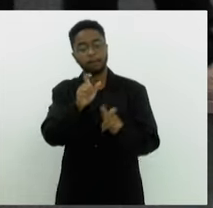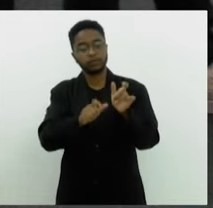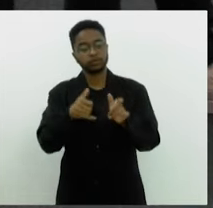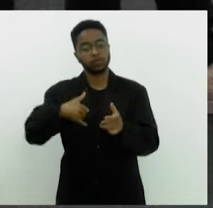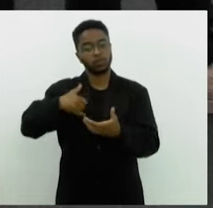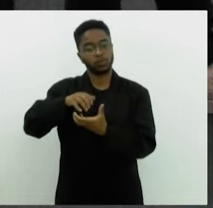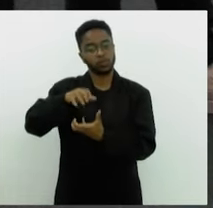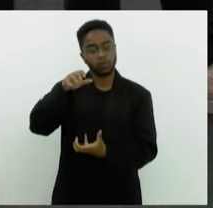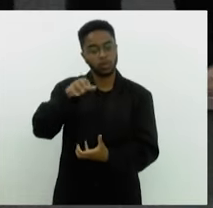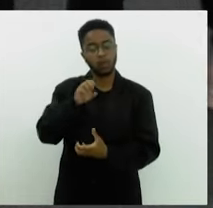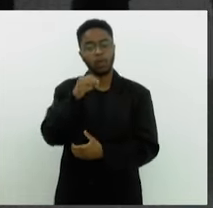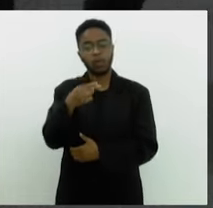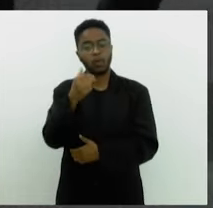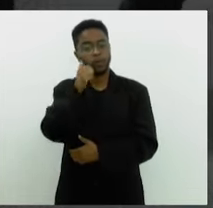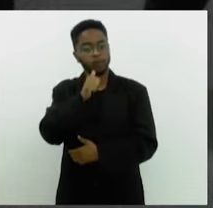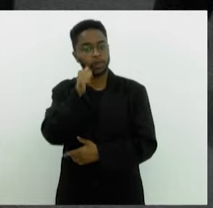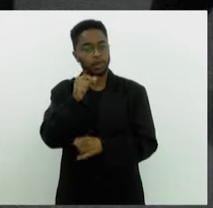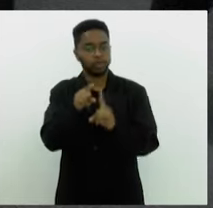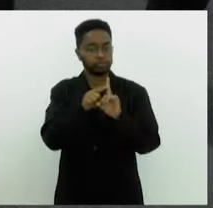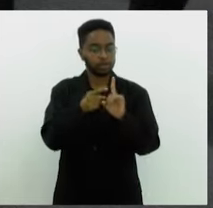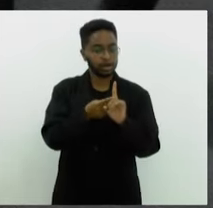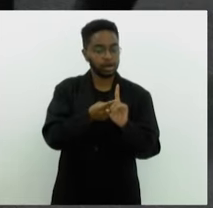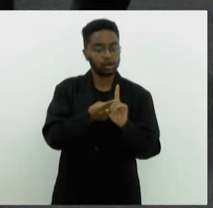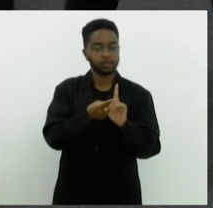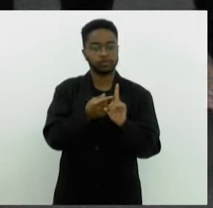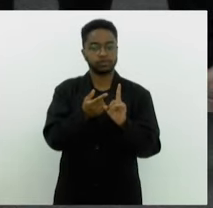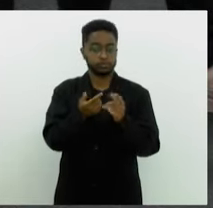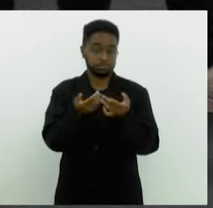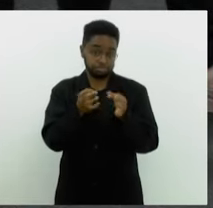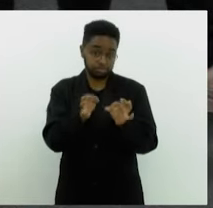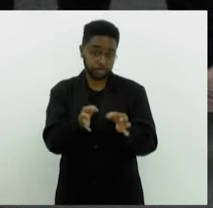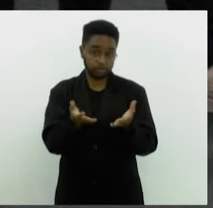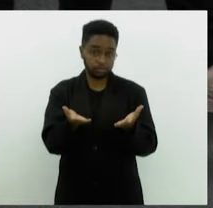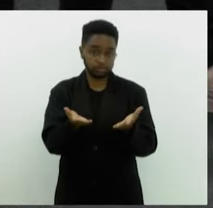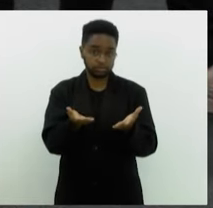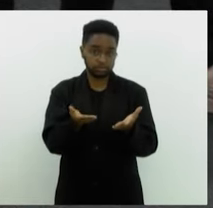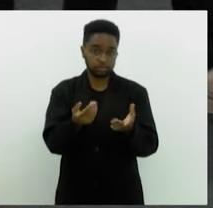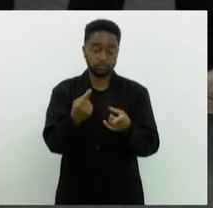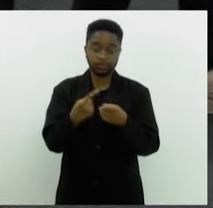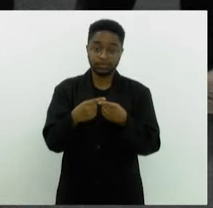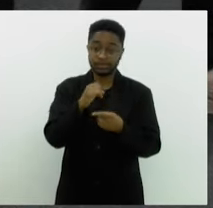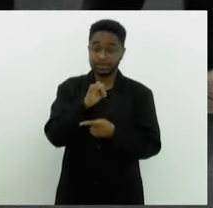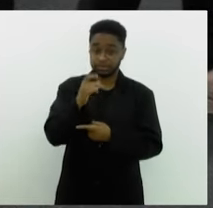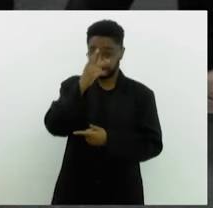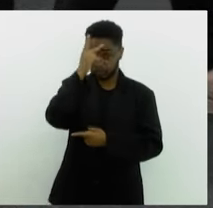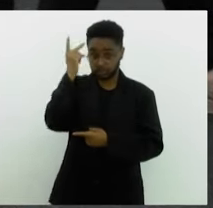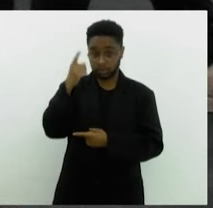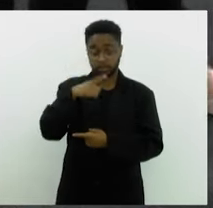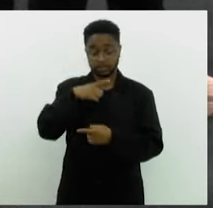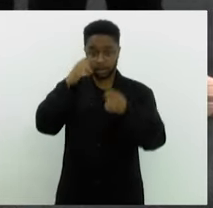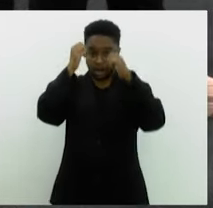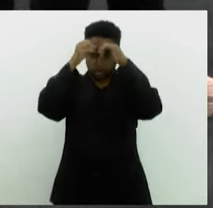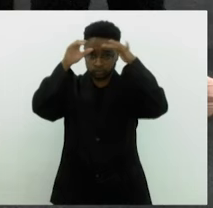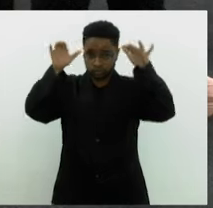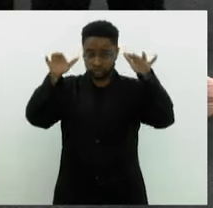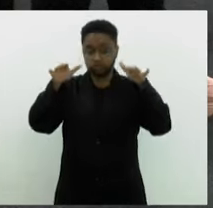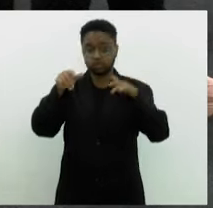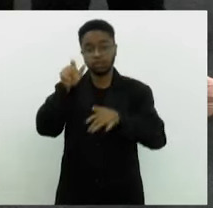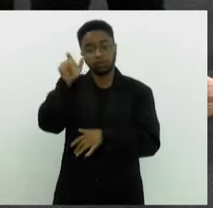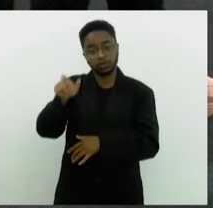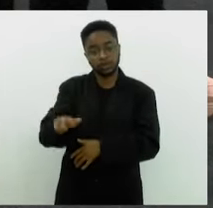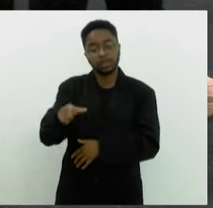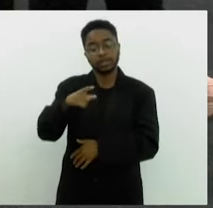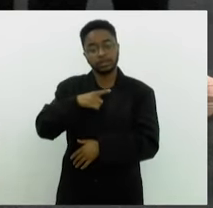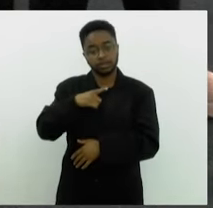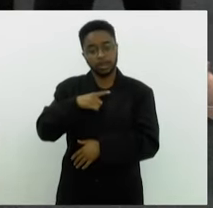idosa, para uma mulher que esteja grávida, né? Então, uma pessoa que tem espectro autista, ela tem